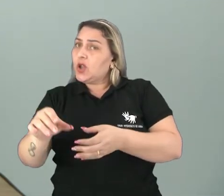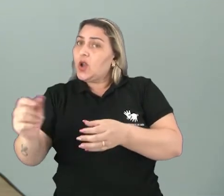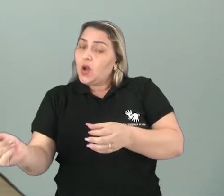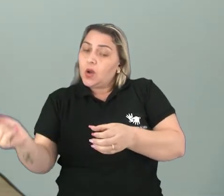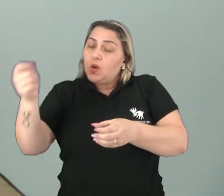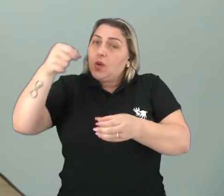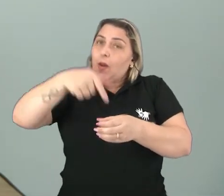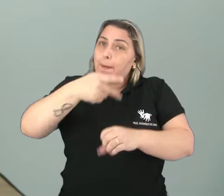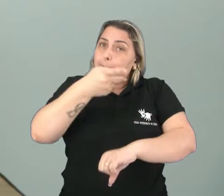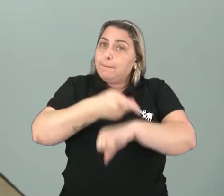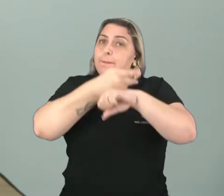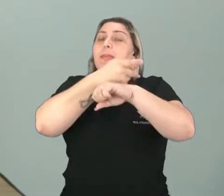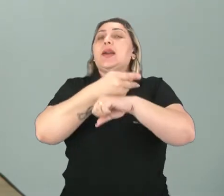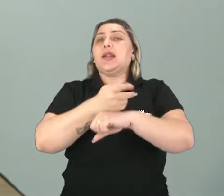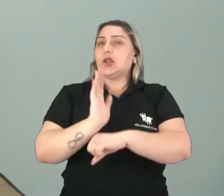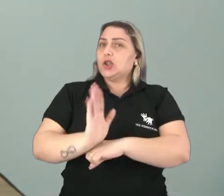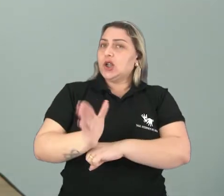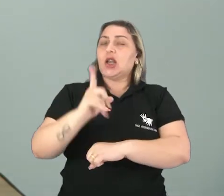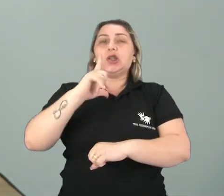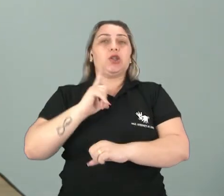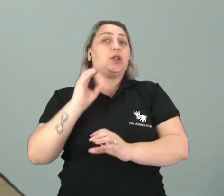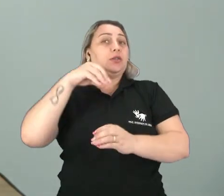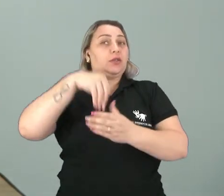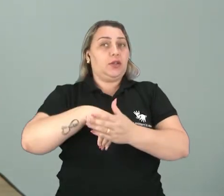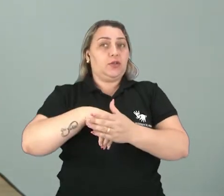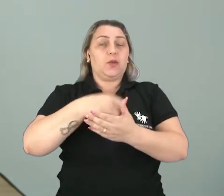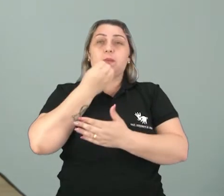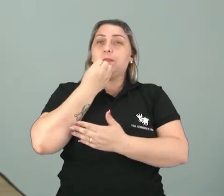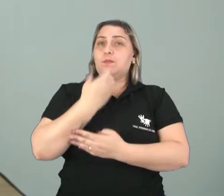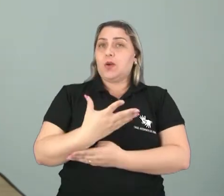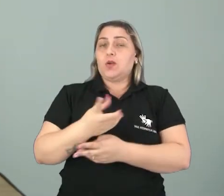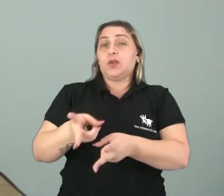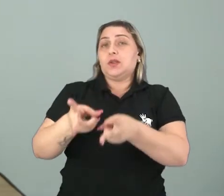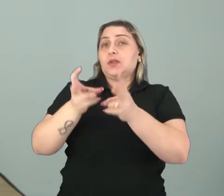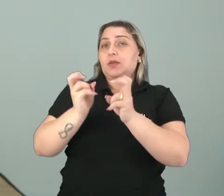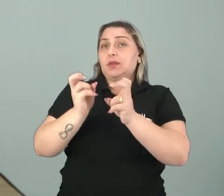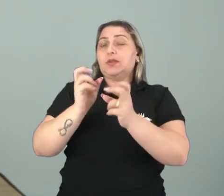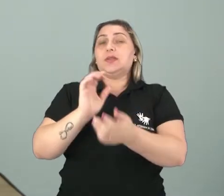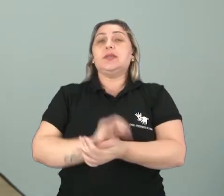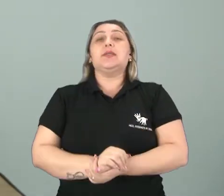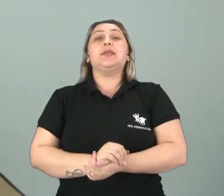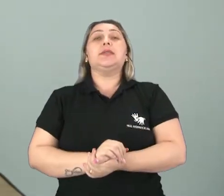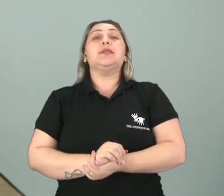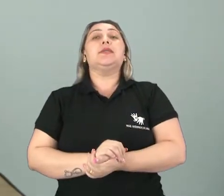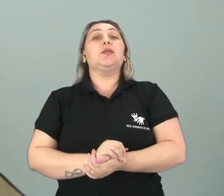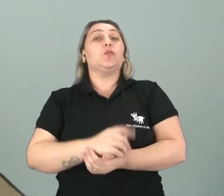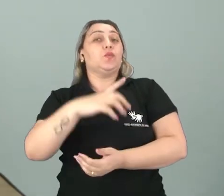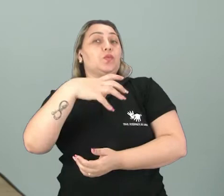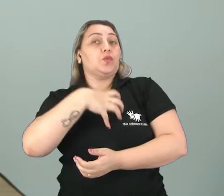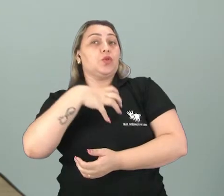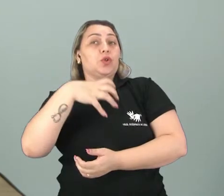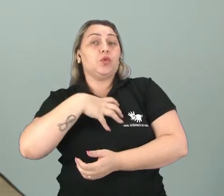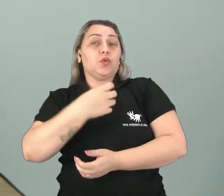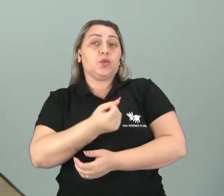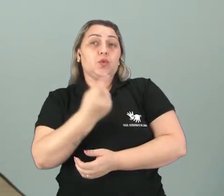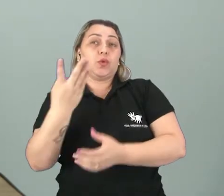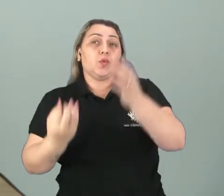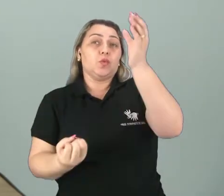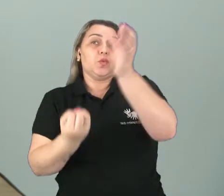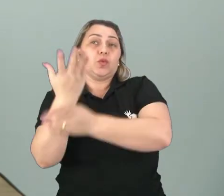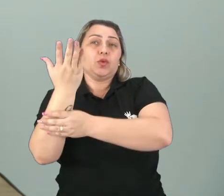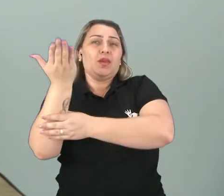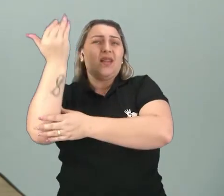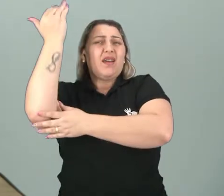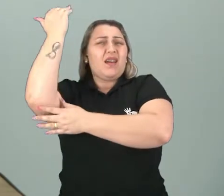acrescentava uma pedra a mais das que já haviam no saco. Bom, nós percebemos que essa foi uma forma de contagem, o